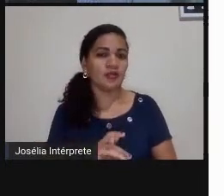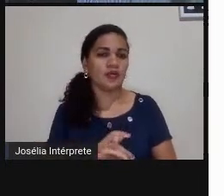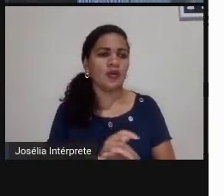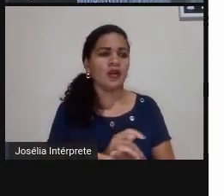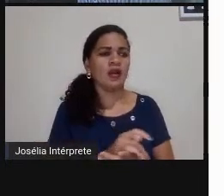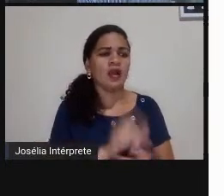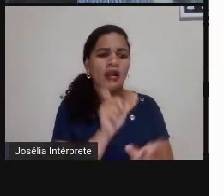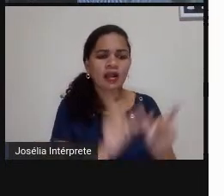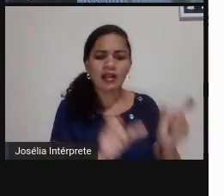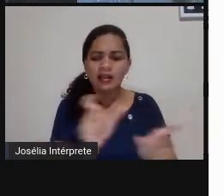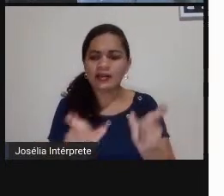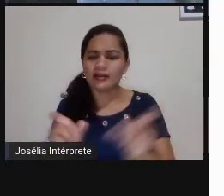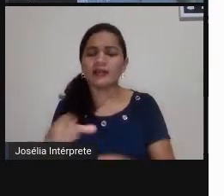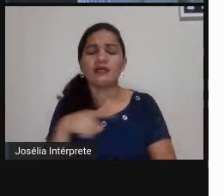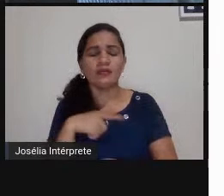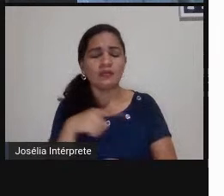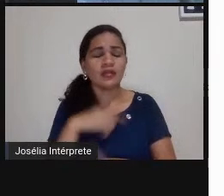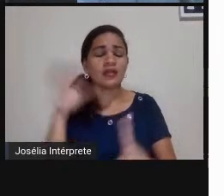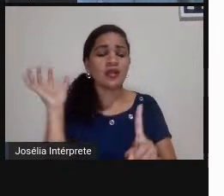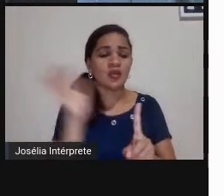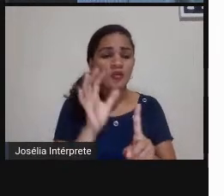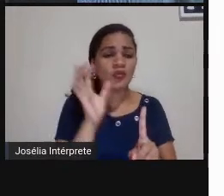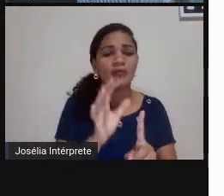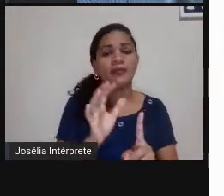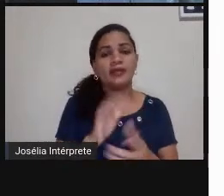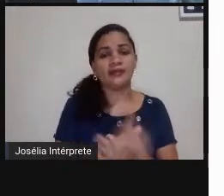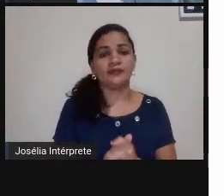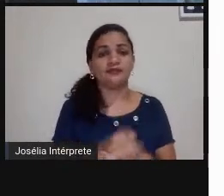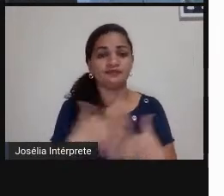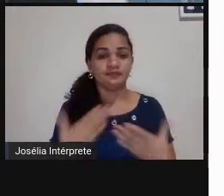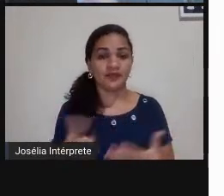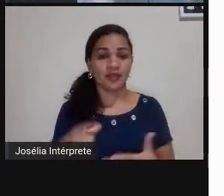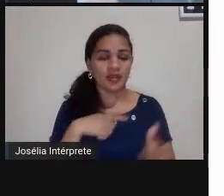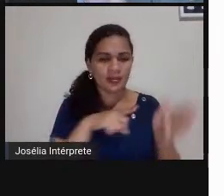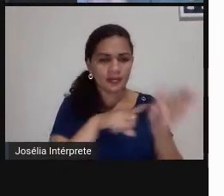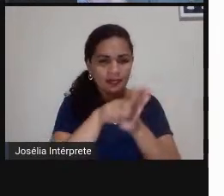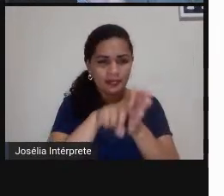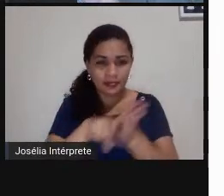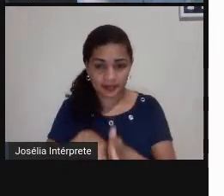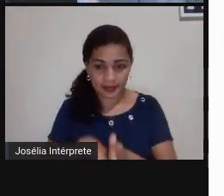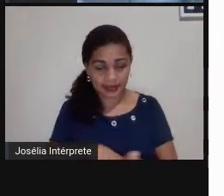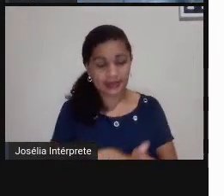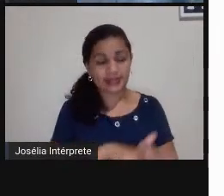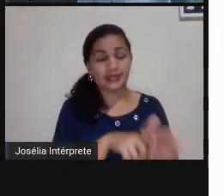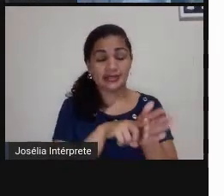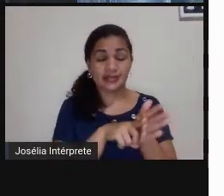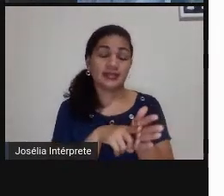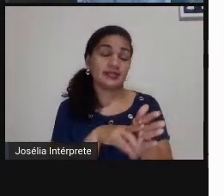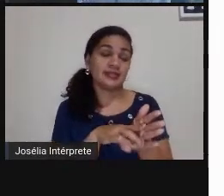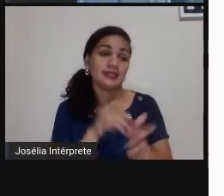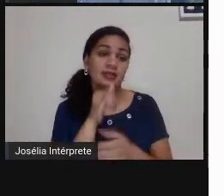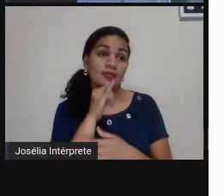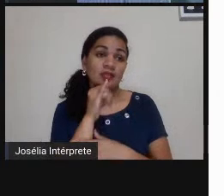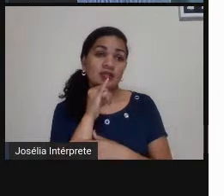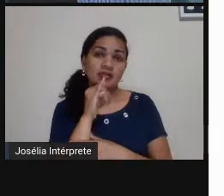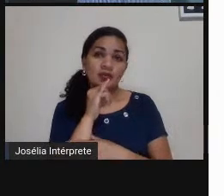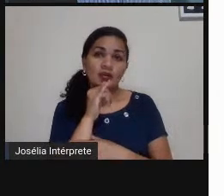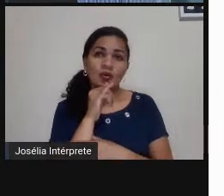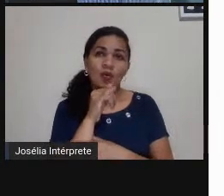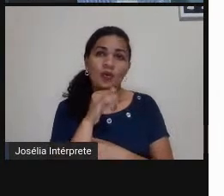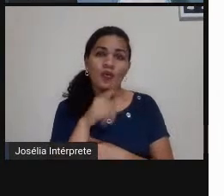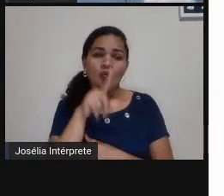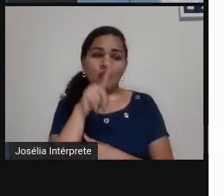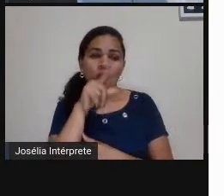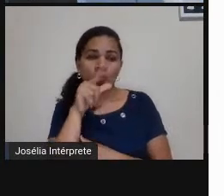tipo de impacto no final das contas então assim tem estudos que estavam é acompanhando o comportamento de pássaros próximo dessas Torres O que